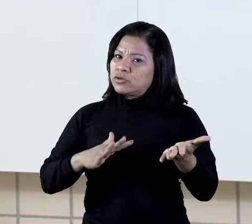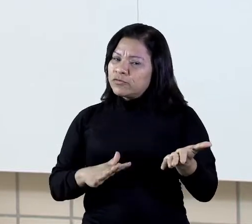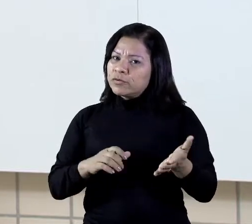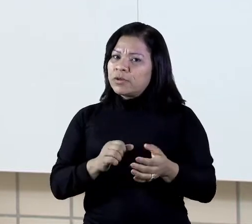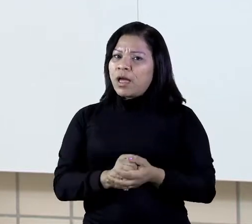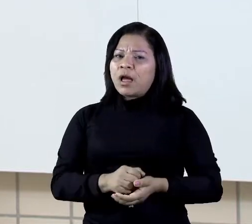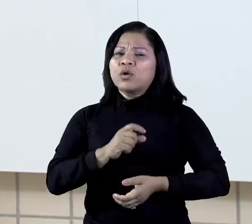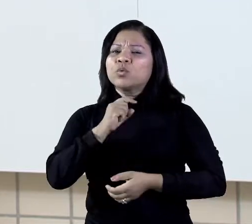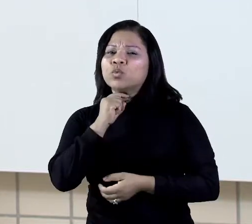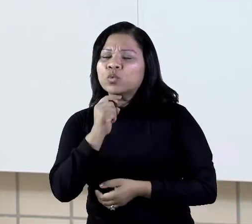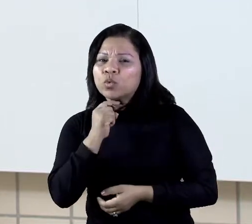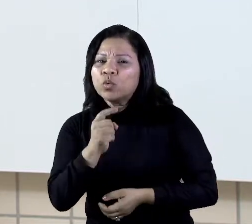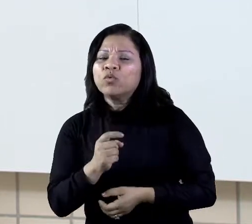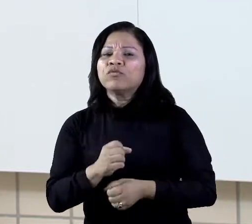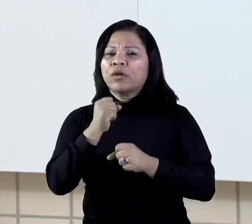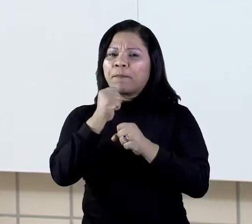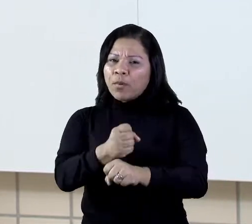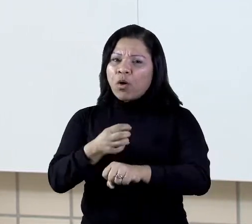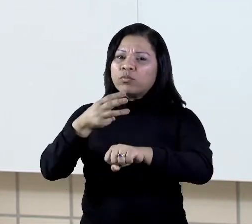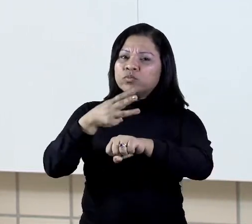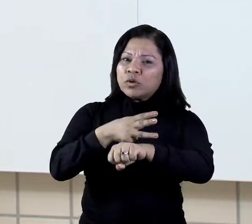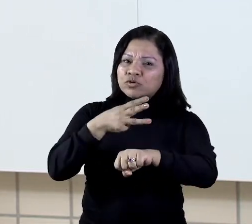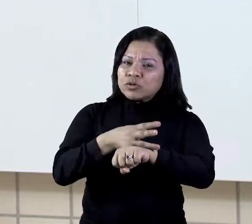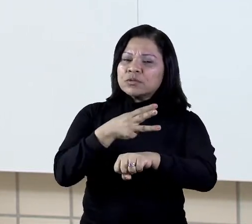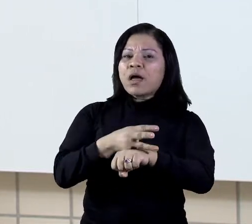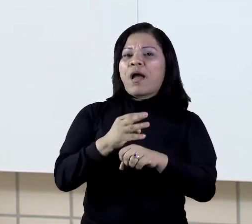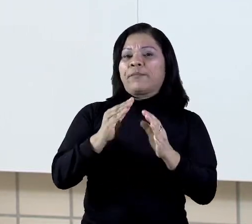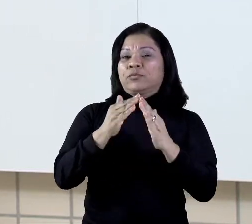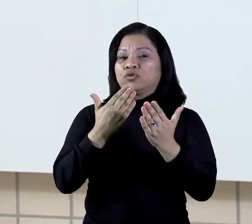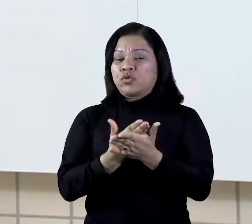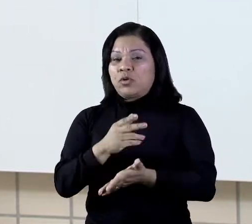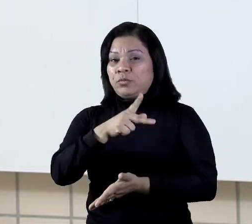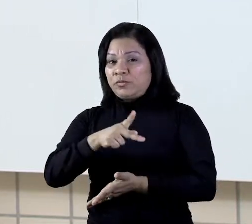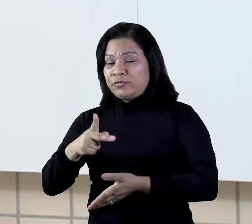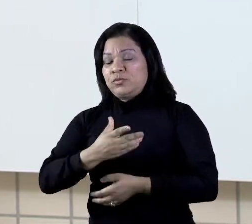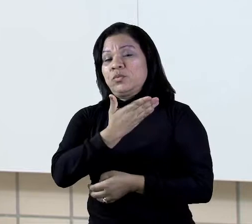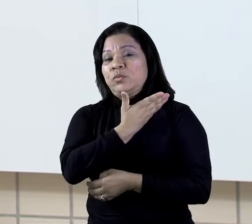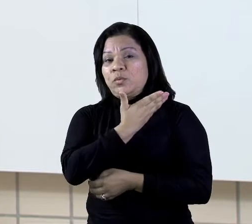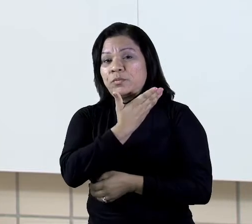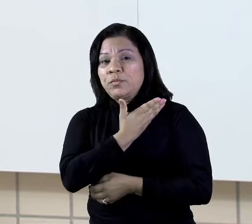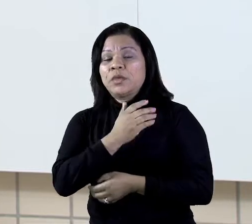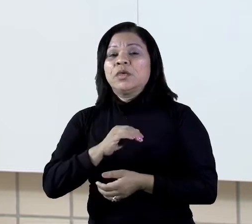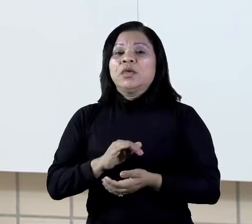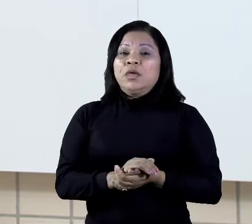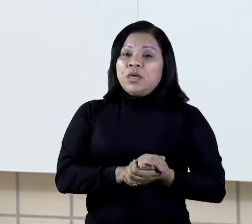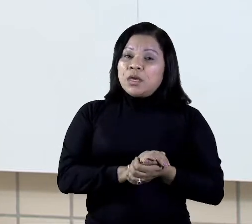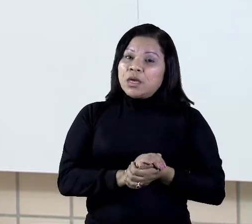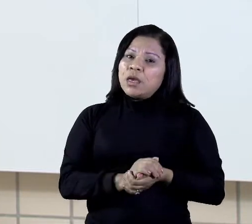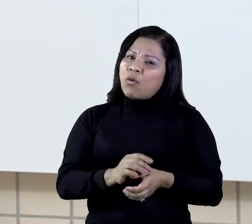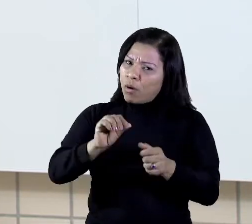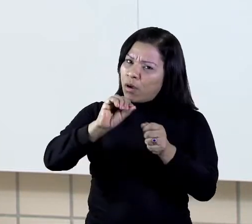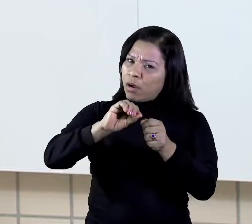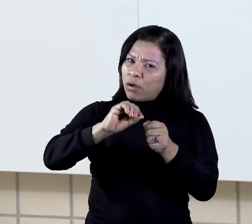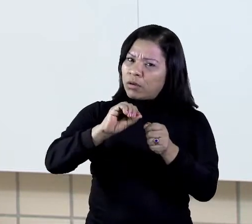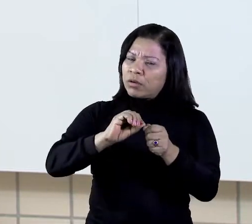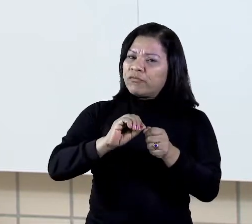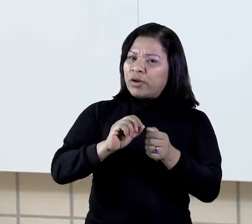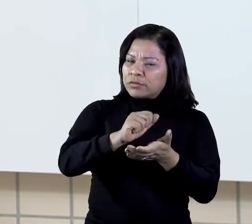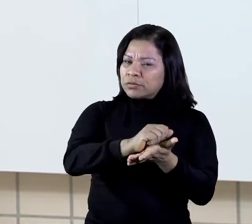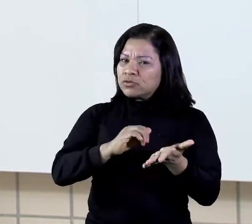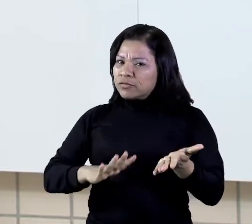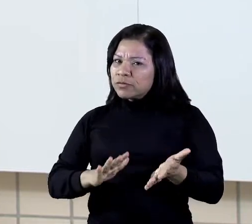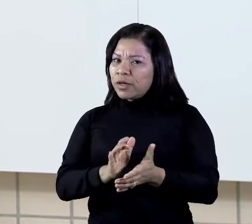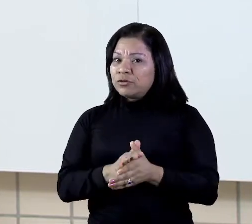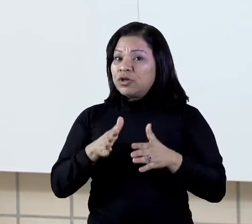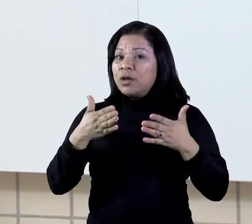grupo WhatsApp da escola, dos professores, dos colegas e tentam resolver os problemas. Então essa aqui é a nossa aula